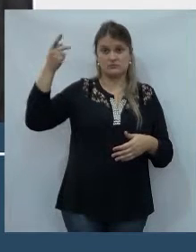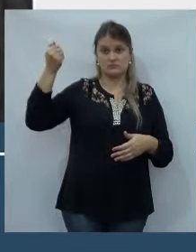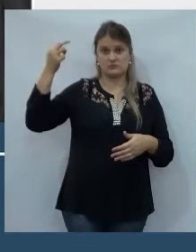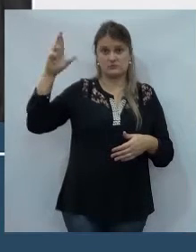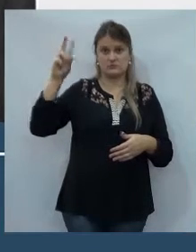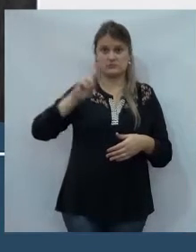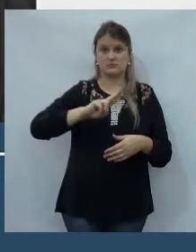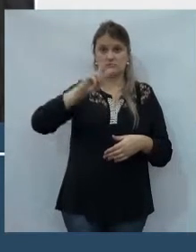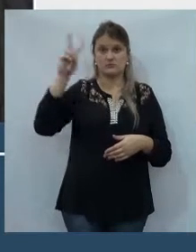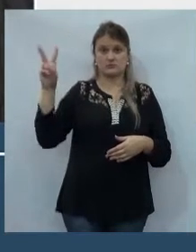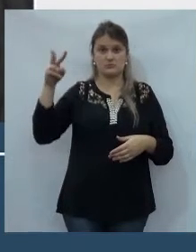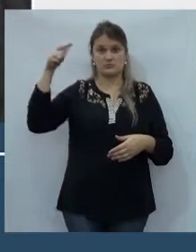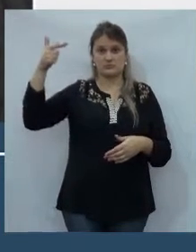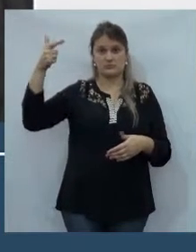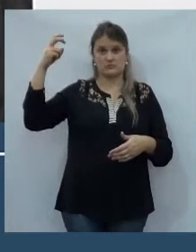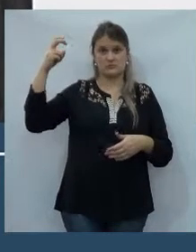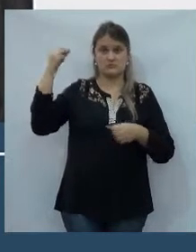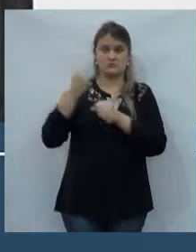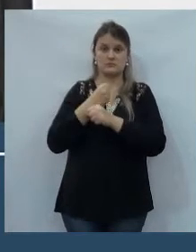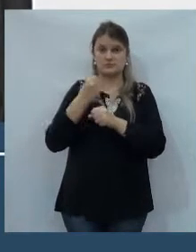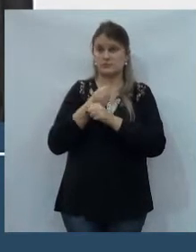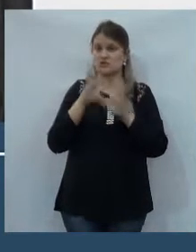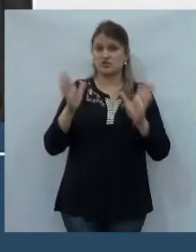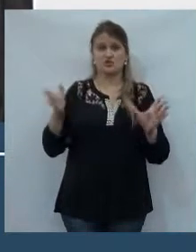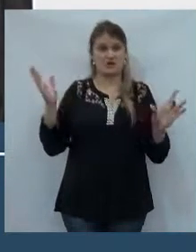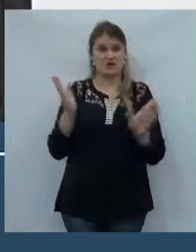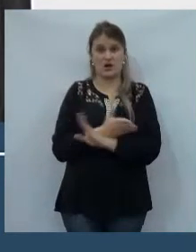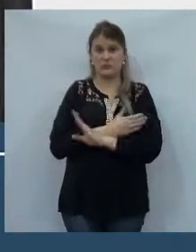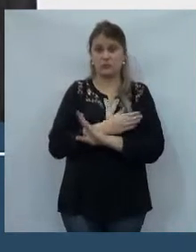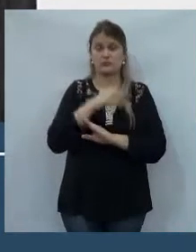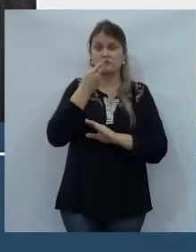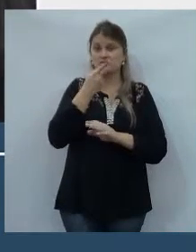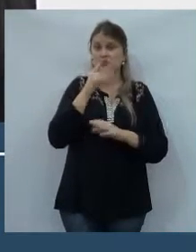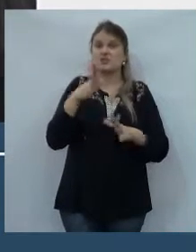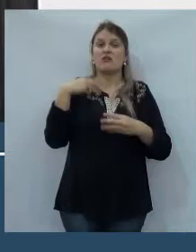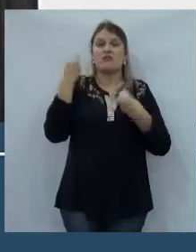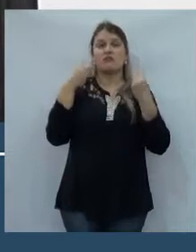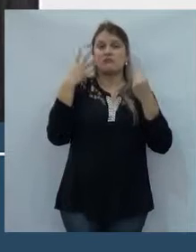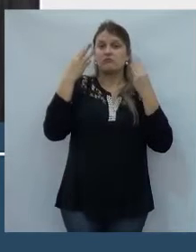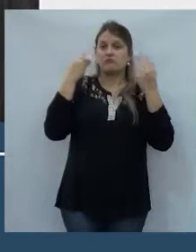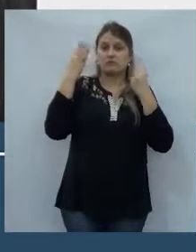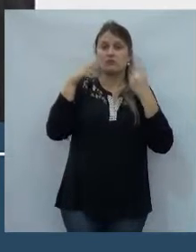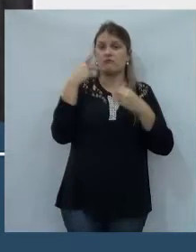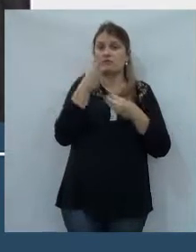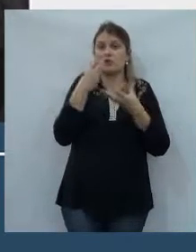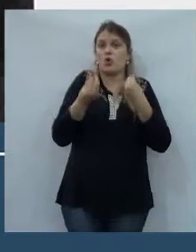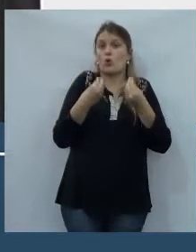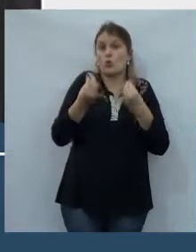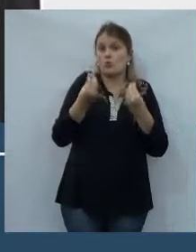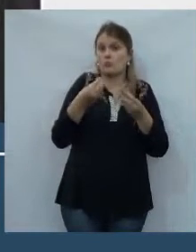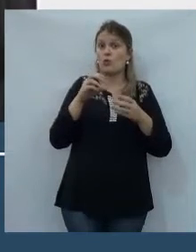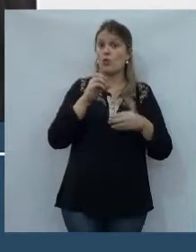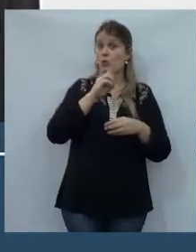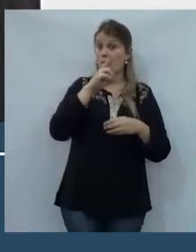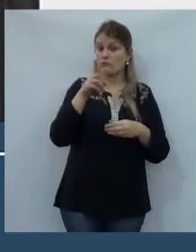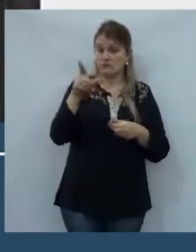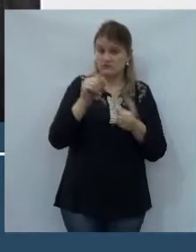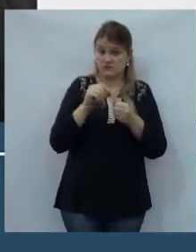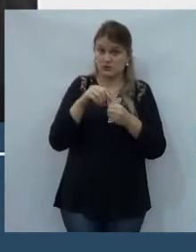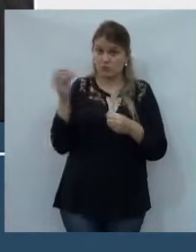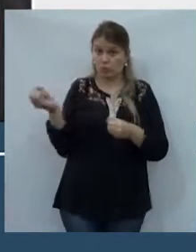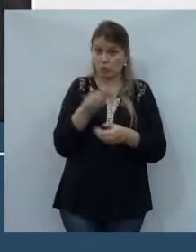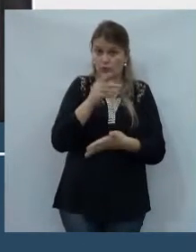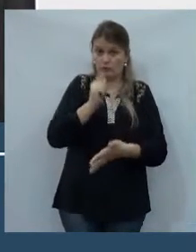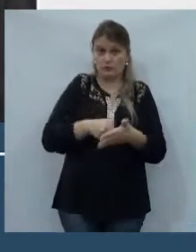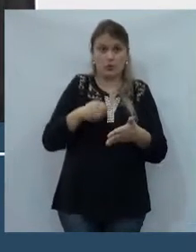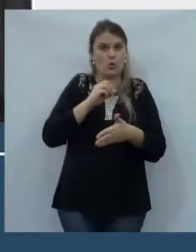de 25 anos, eles nos chantagearam. Mas chantagearam assim, dessa maneira: ó, ou vocês renovam ou nós não vamos